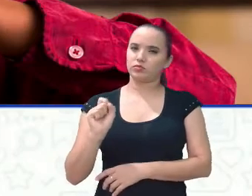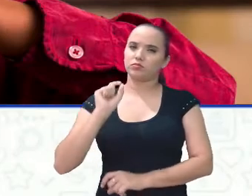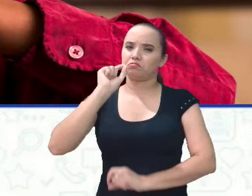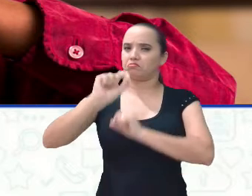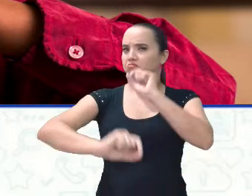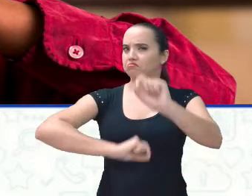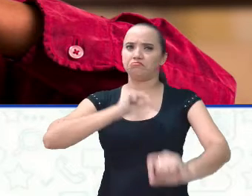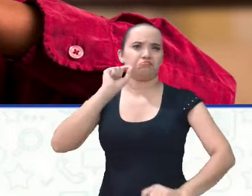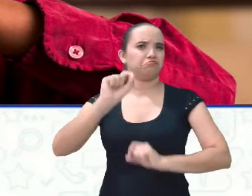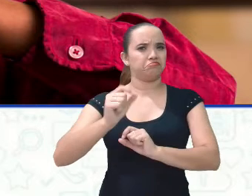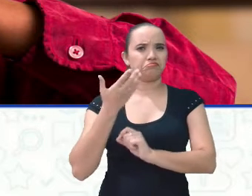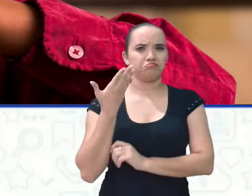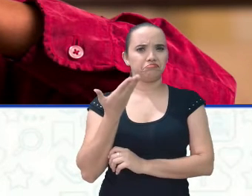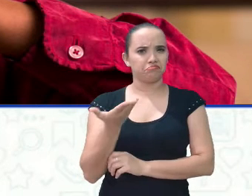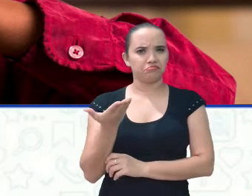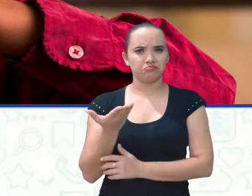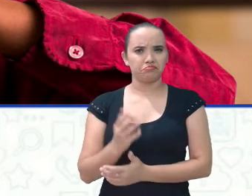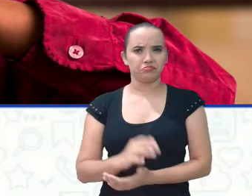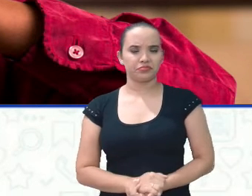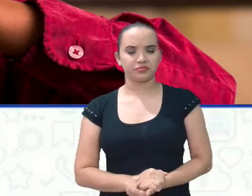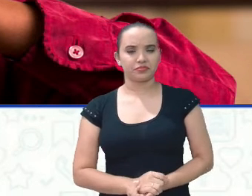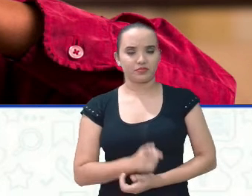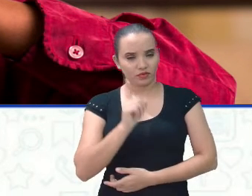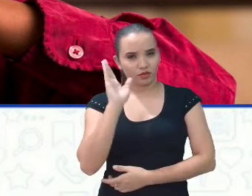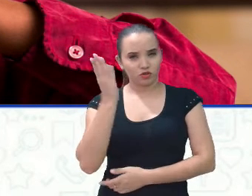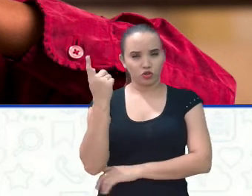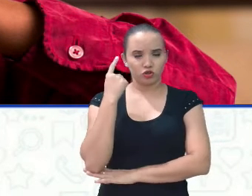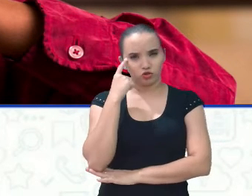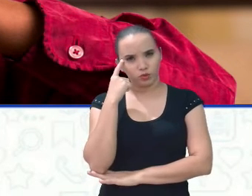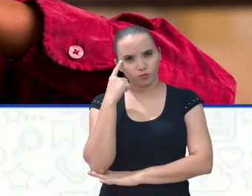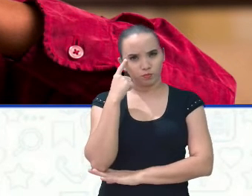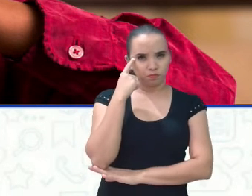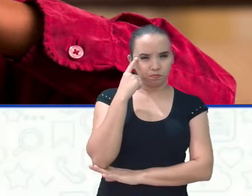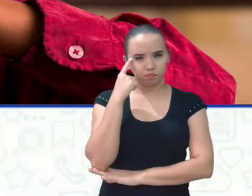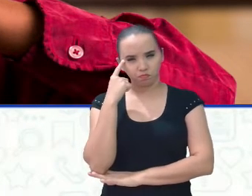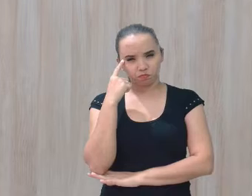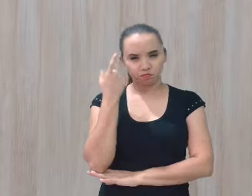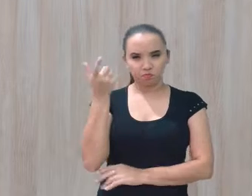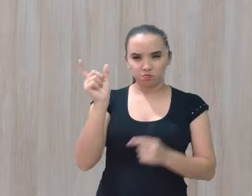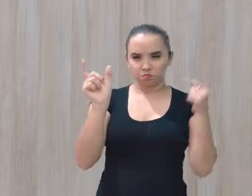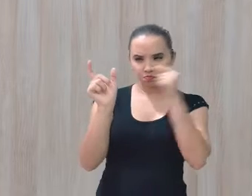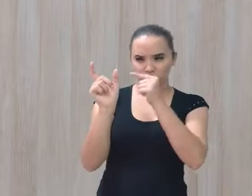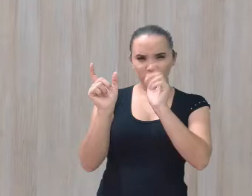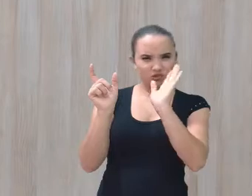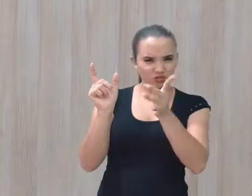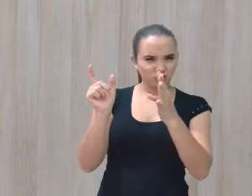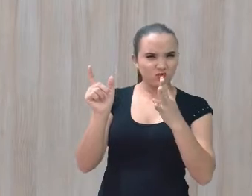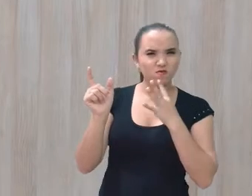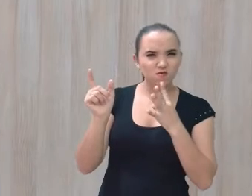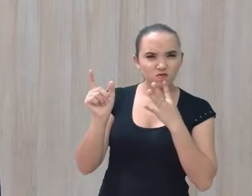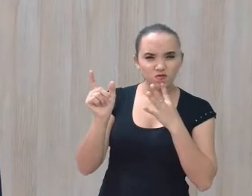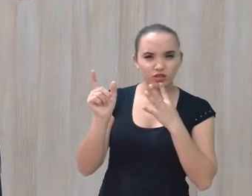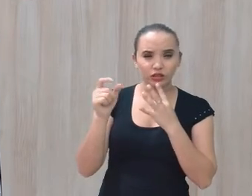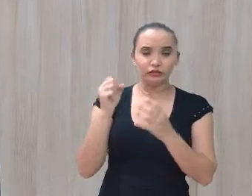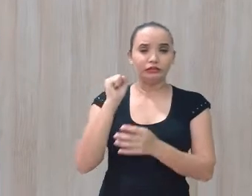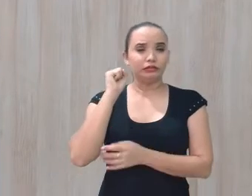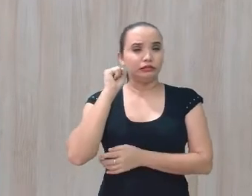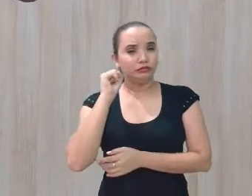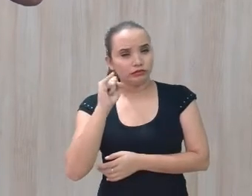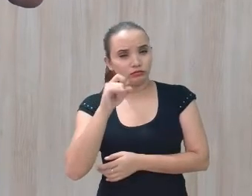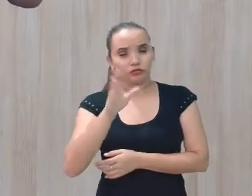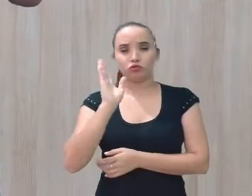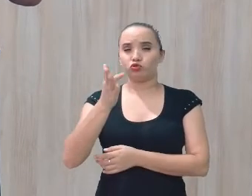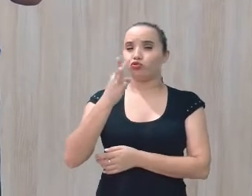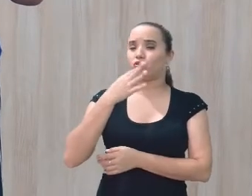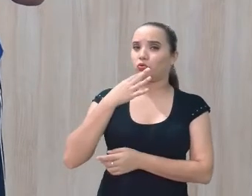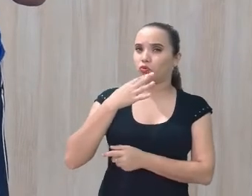Onomatopeias. O que é isso? Talvez você já tenha ouvido essa palavra e tenha esquecido que você já estudou e acha